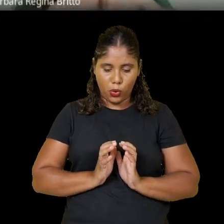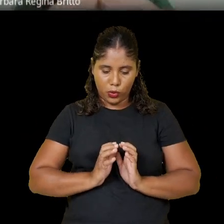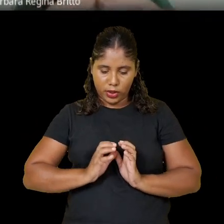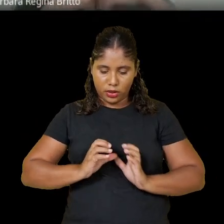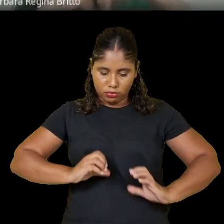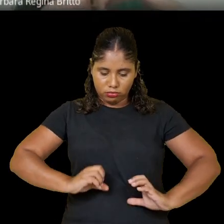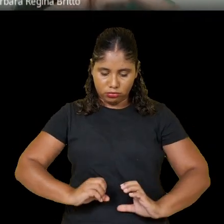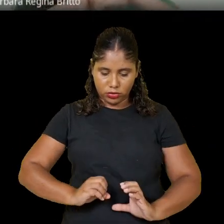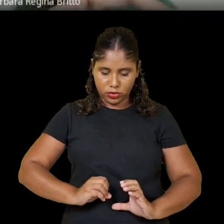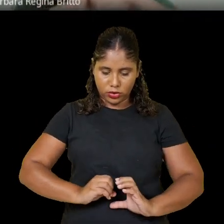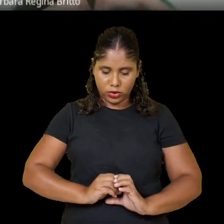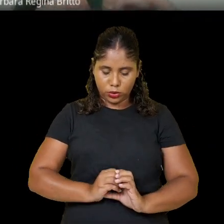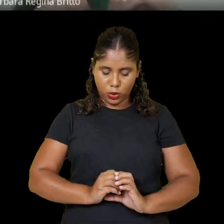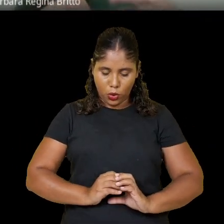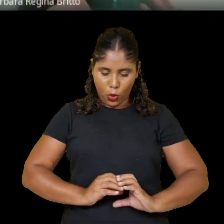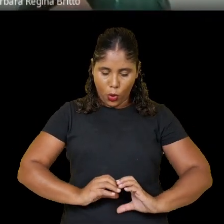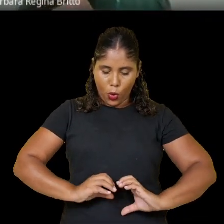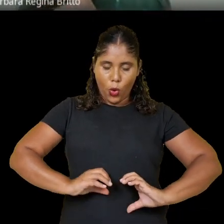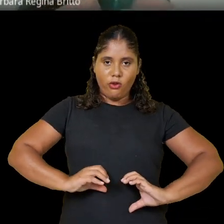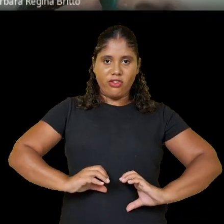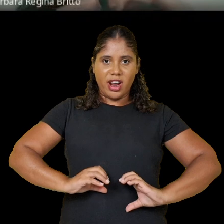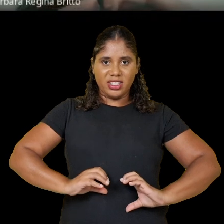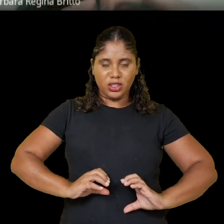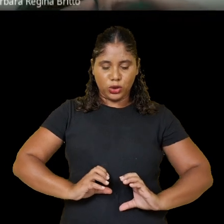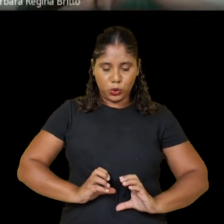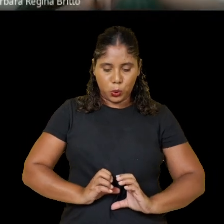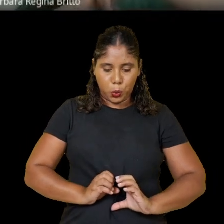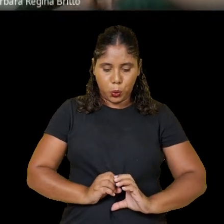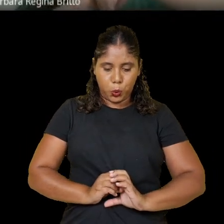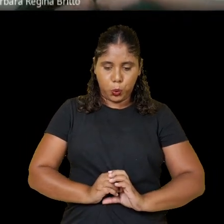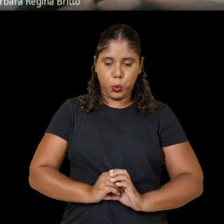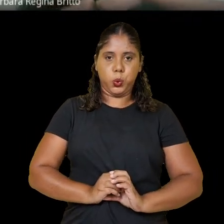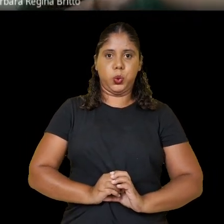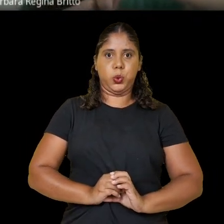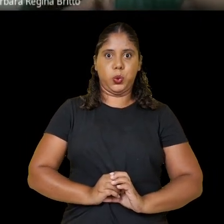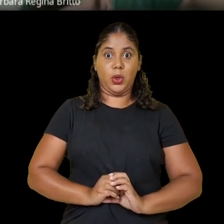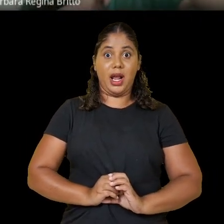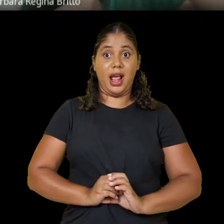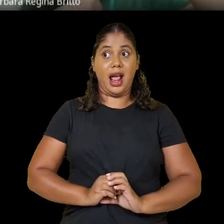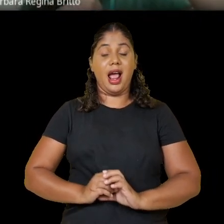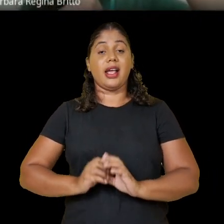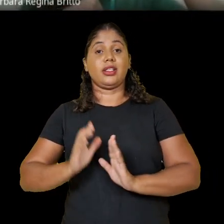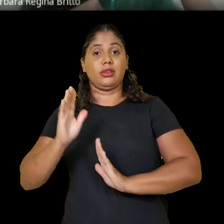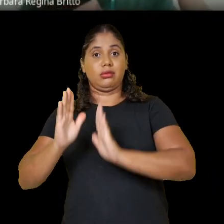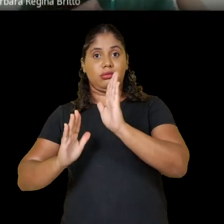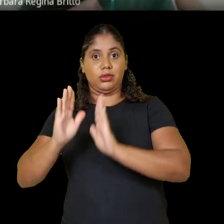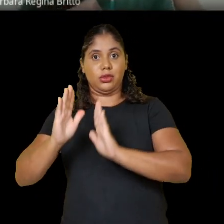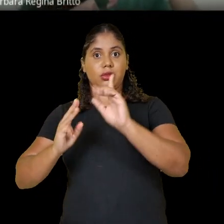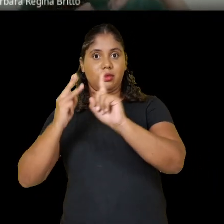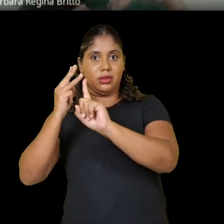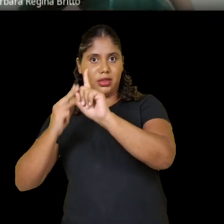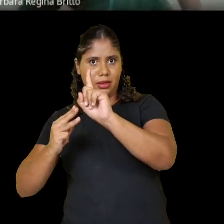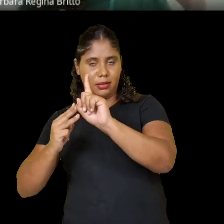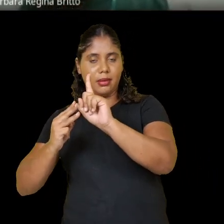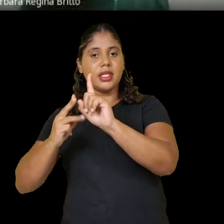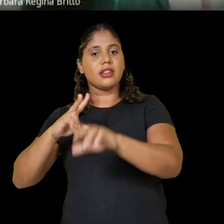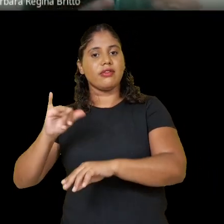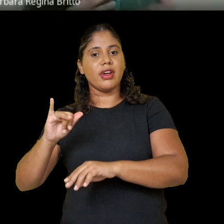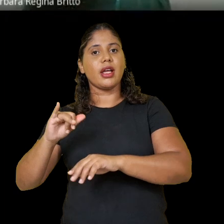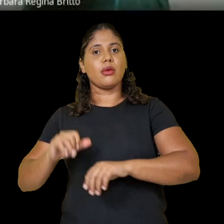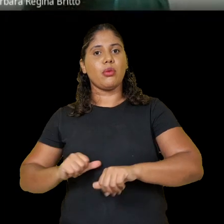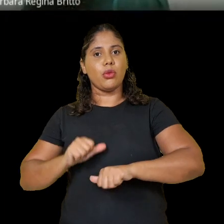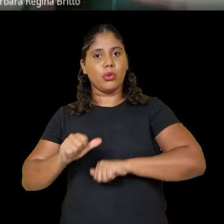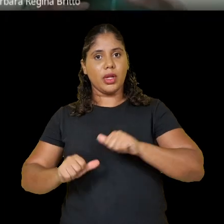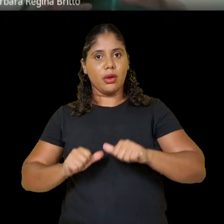frente um para o outro, aí vai forçar. No segundo trimestre já dá uma aliviada, porque o útero já sobe mais da bexiga. Porém,